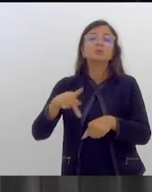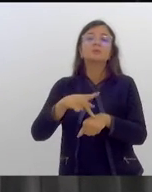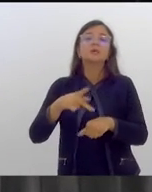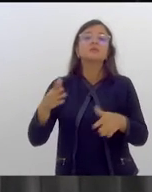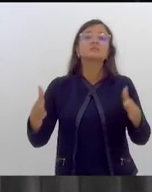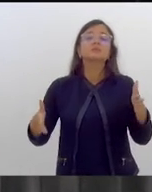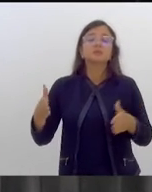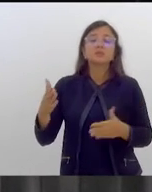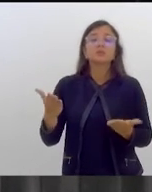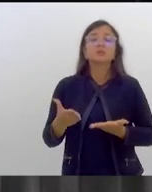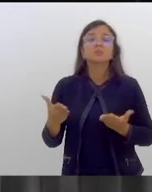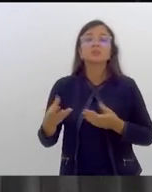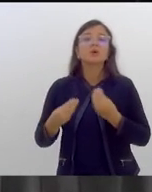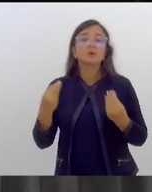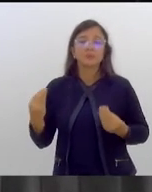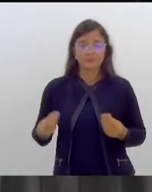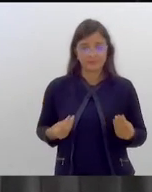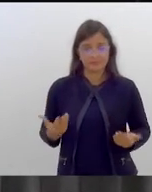Flávio Serafim